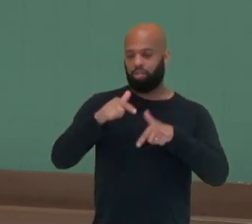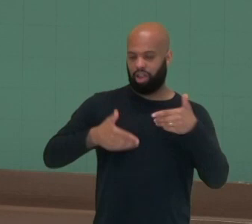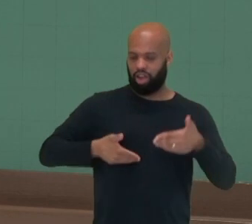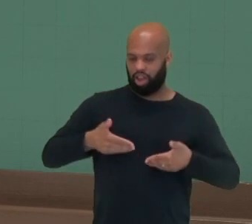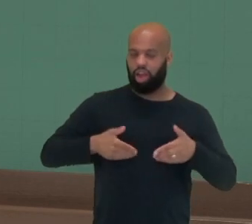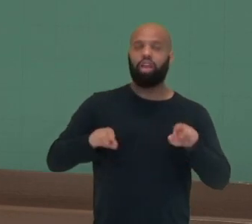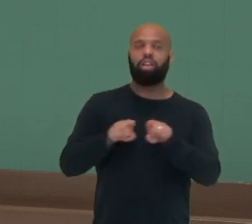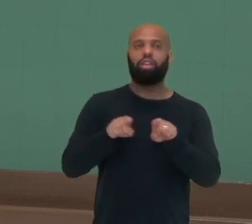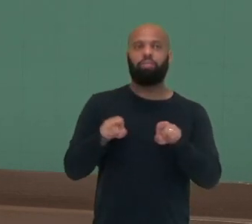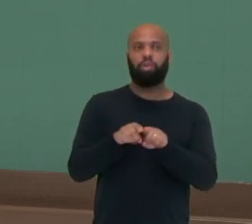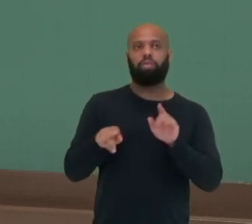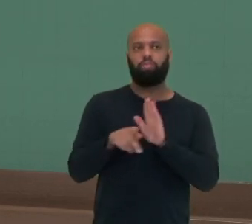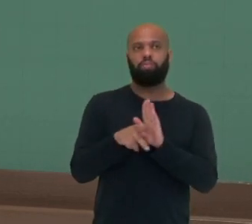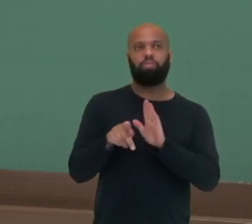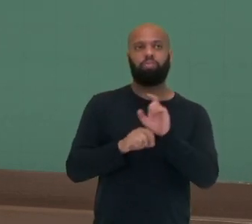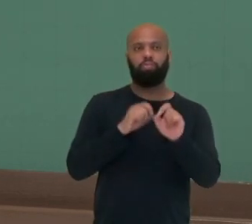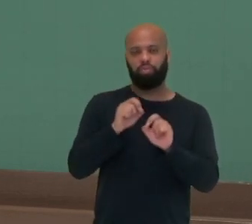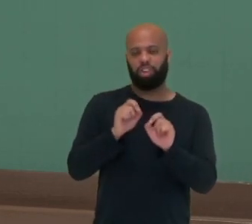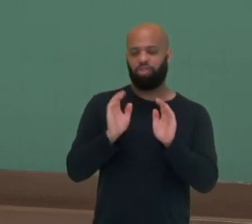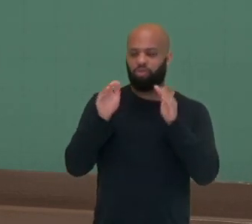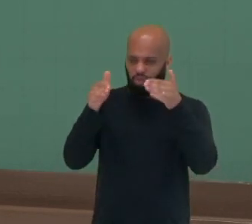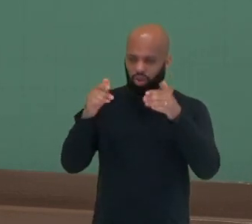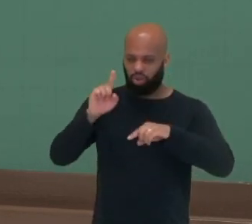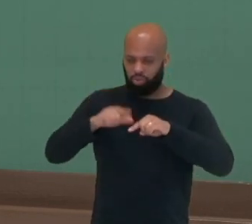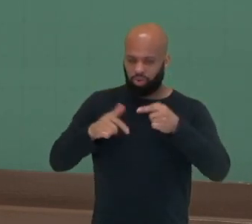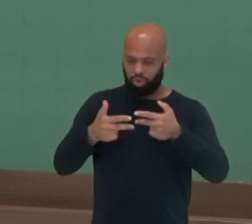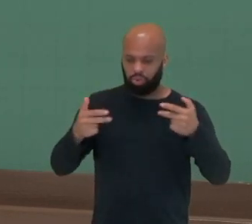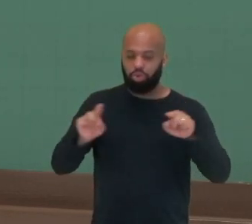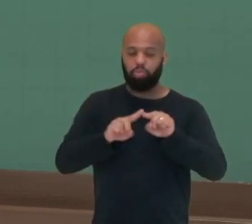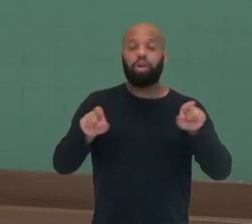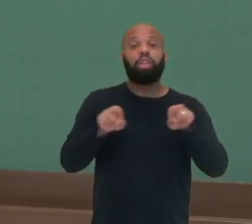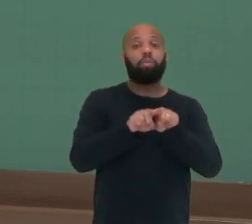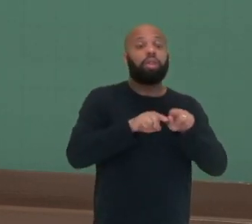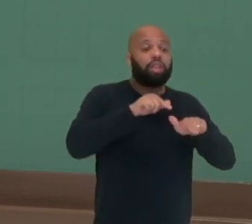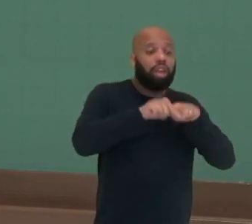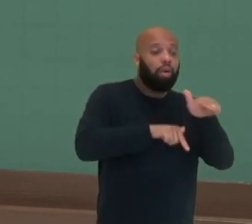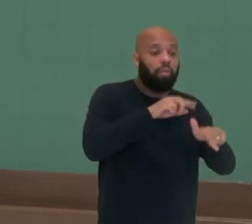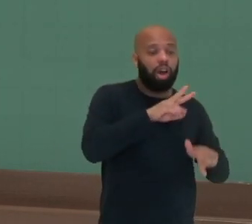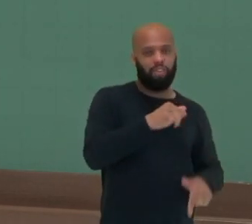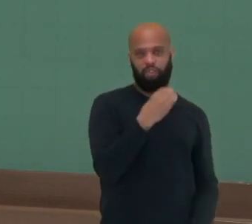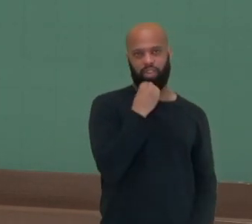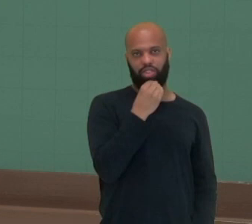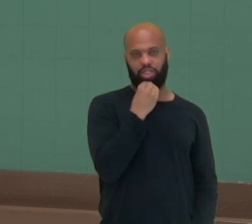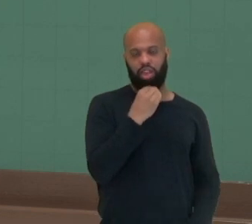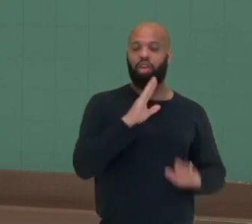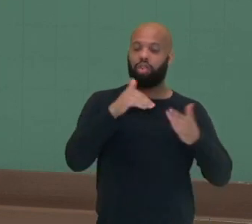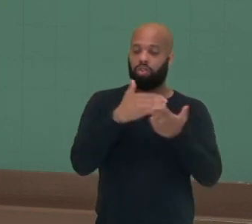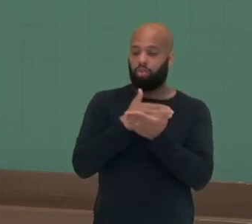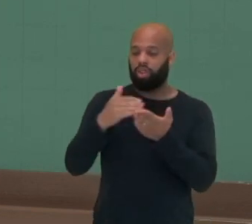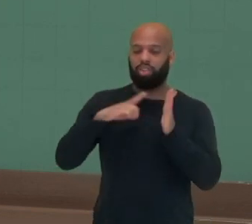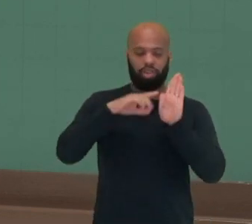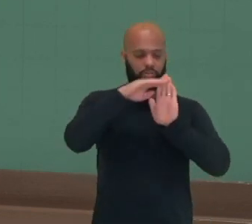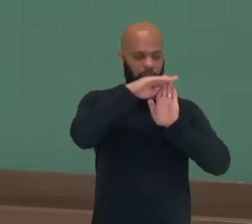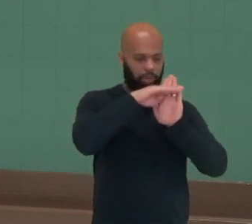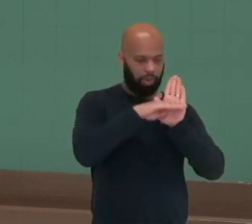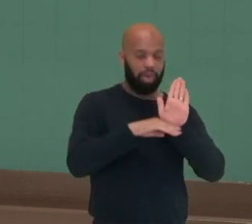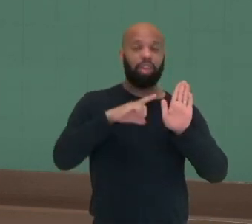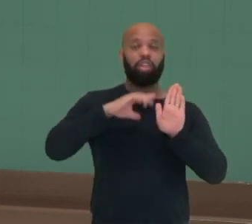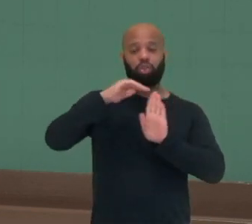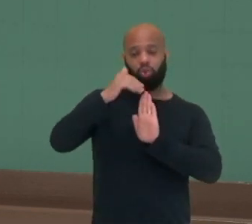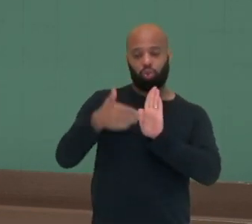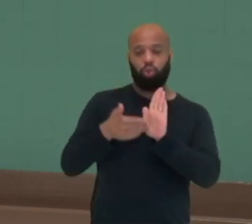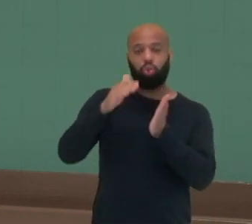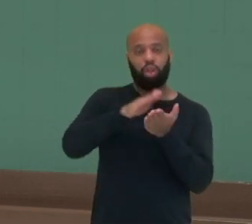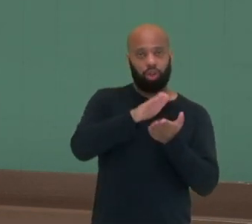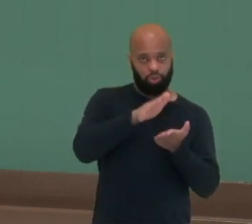também vale para serviços. A gente fixou muito em produtos, mas também para serviços. Para começar, devemos listar todos os